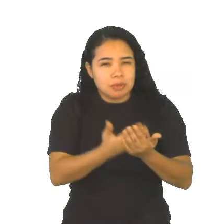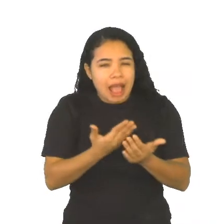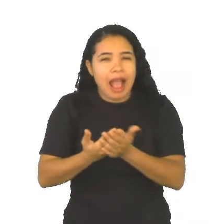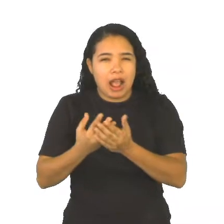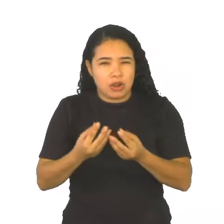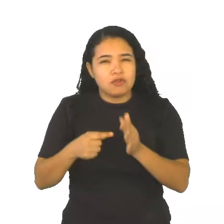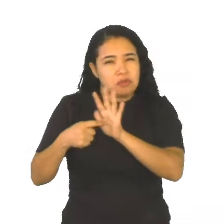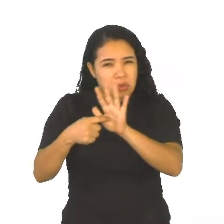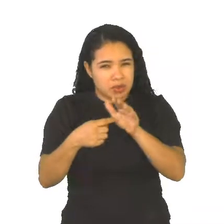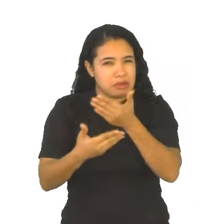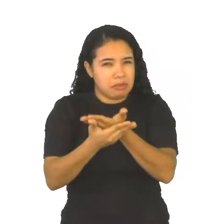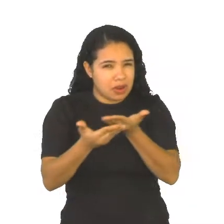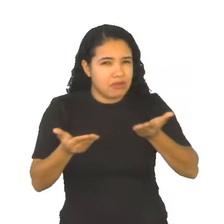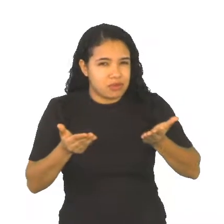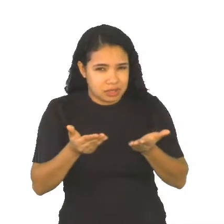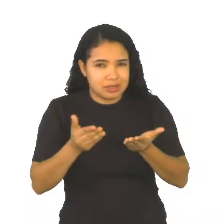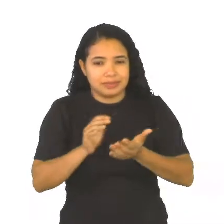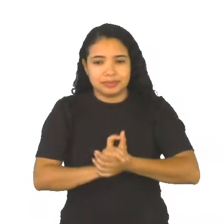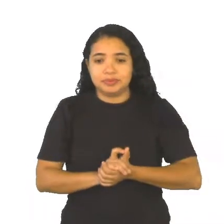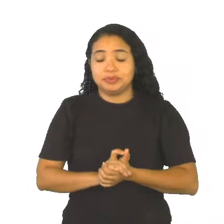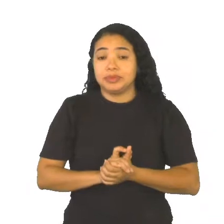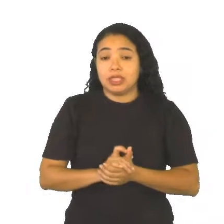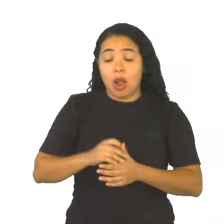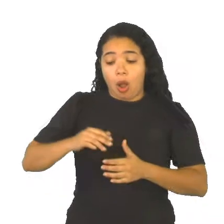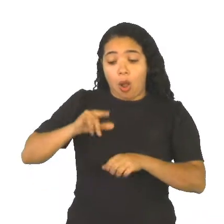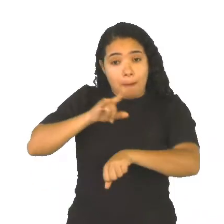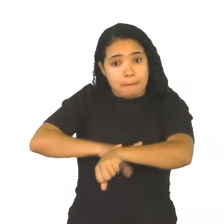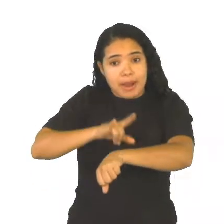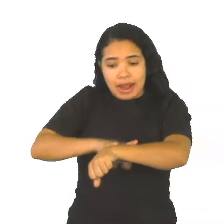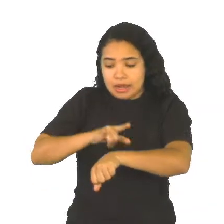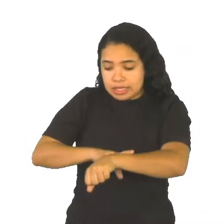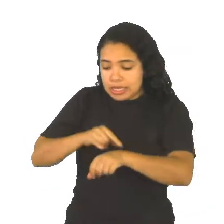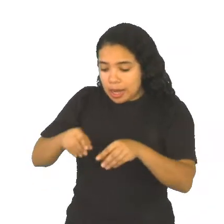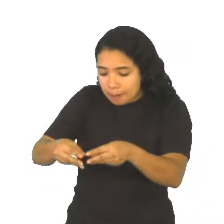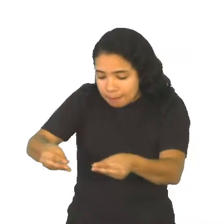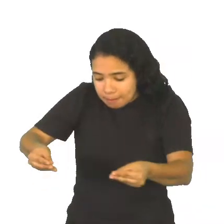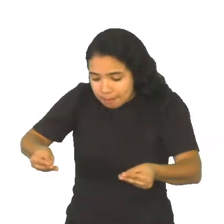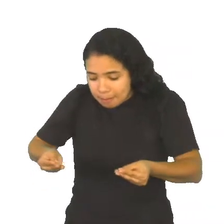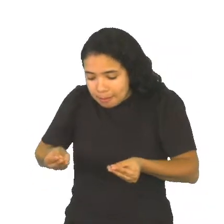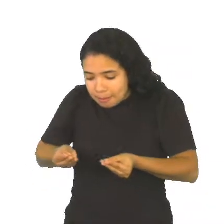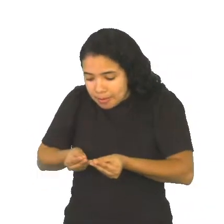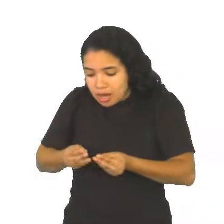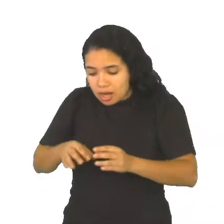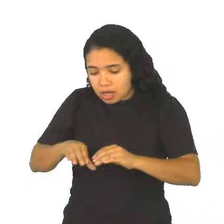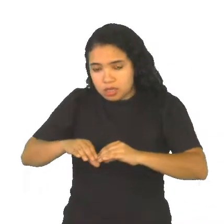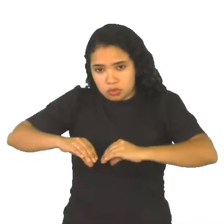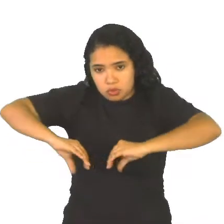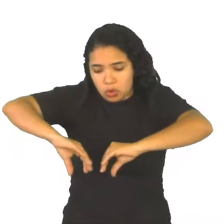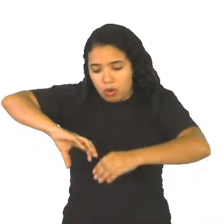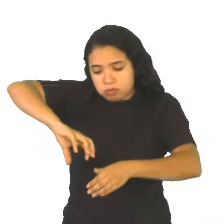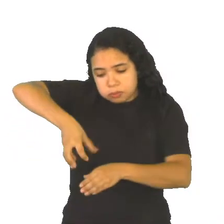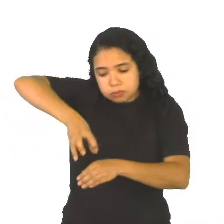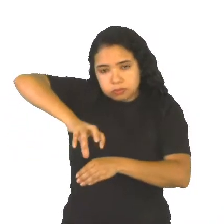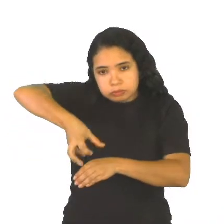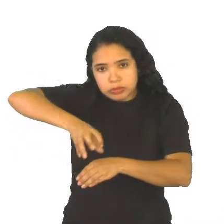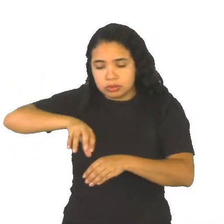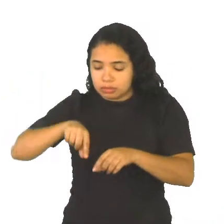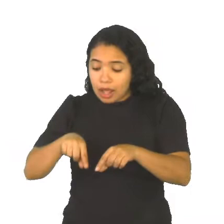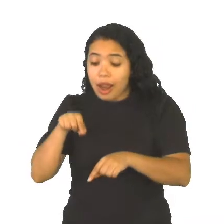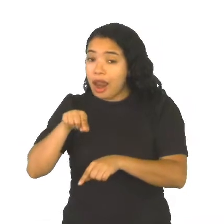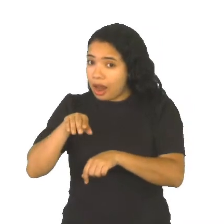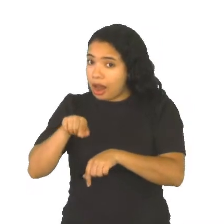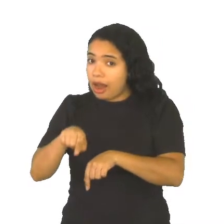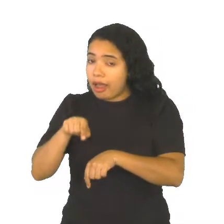Na pia do banheiro, na pia da cozinha, naquela bucha ali, existem mais de 20.000 bactérias ali,